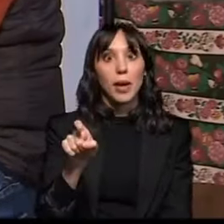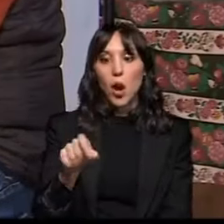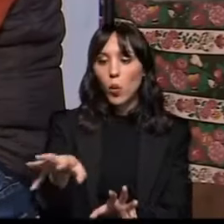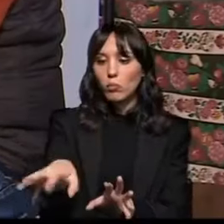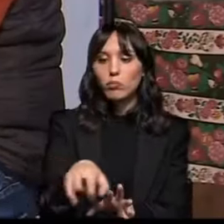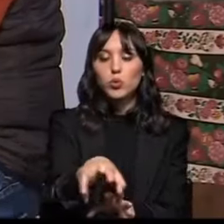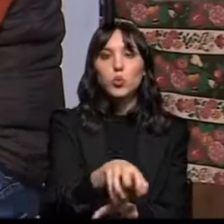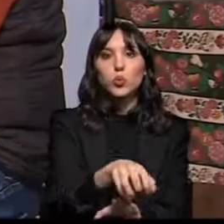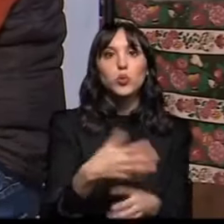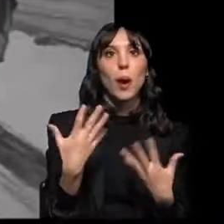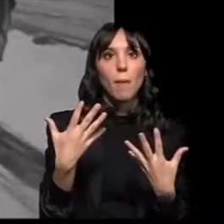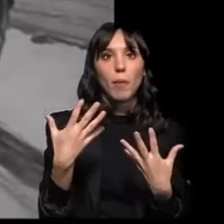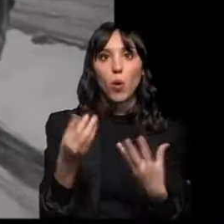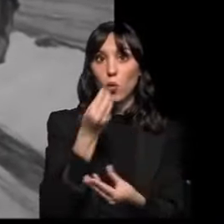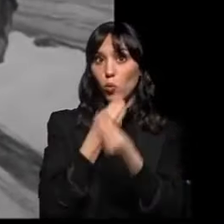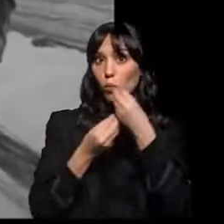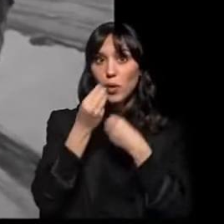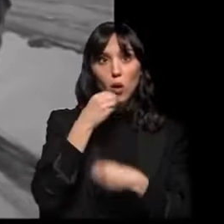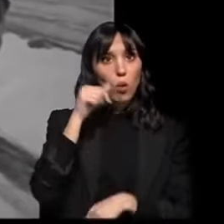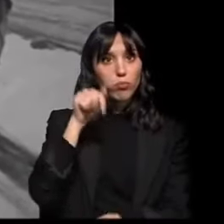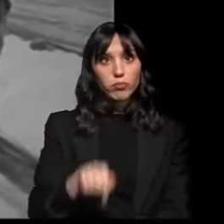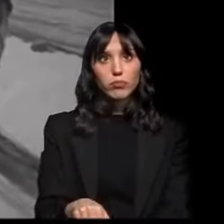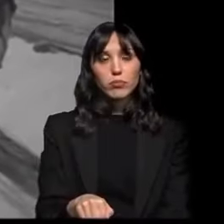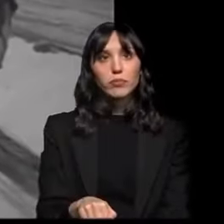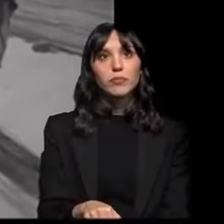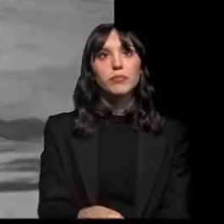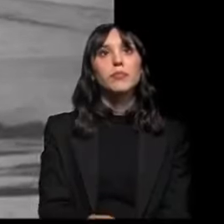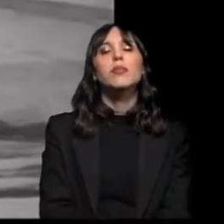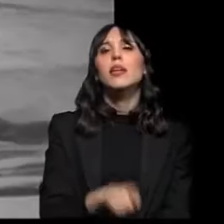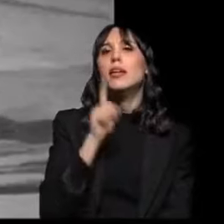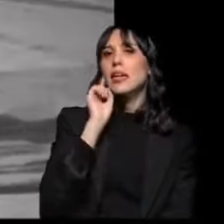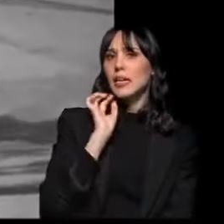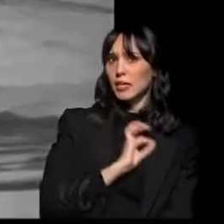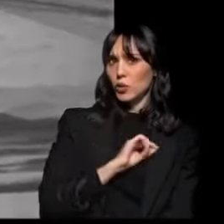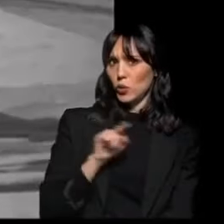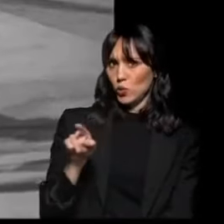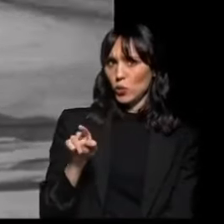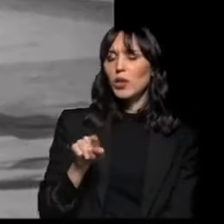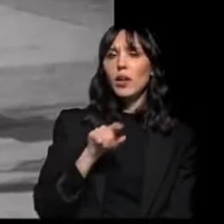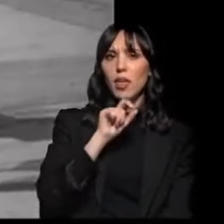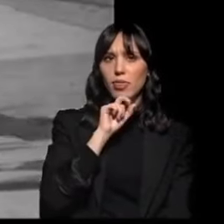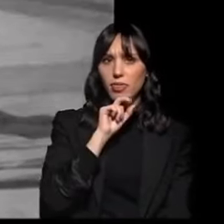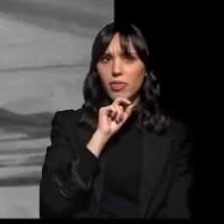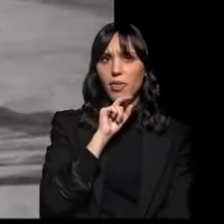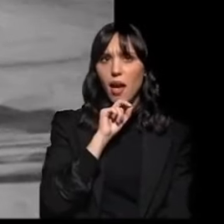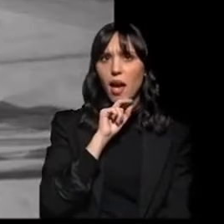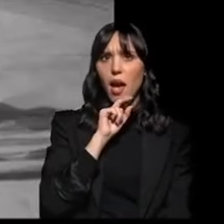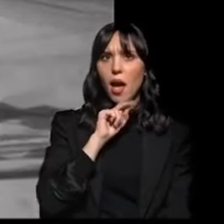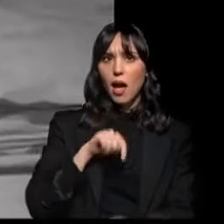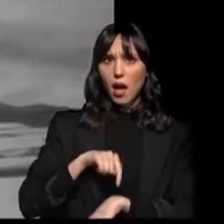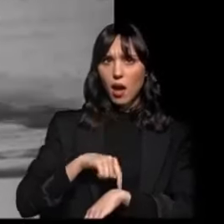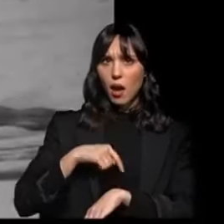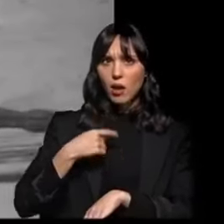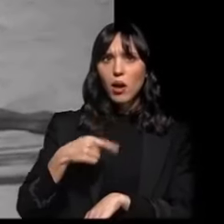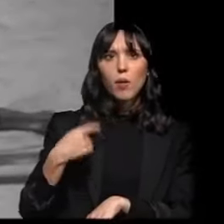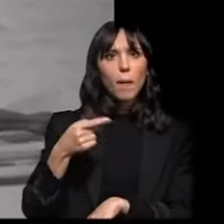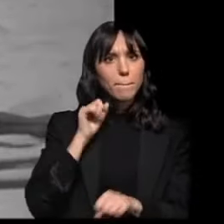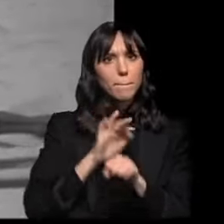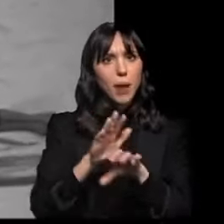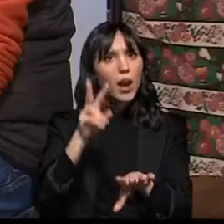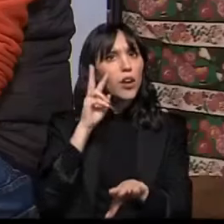mãos e comíamos assim cruz. A senhora consegue passar muito tempo sem ver o mar? Não, todos os dias eu ouço o